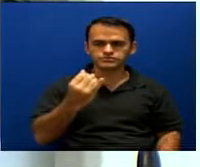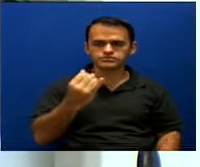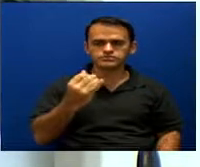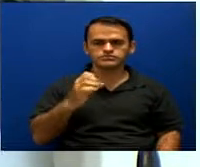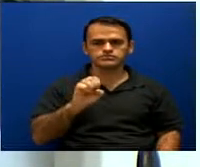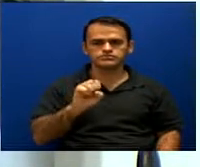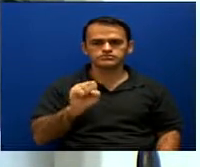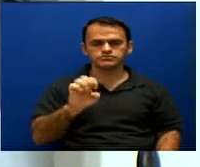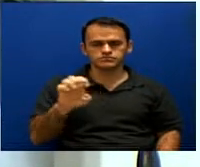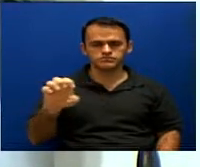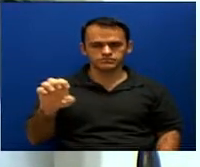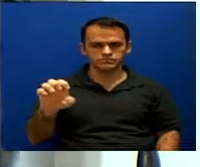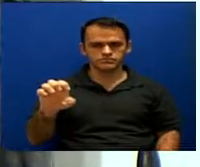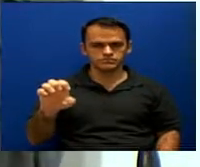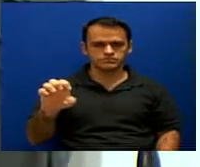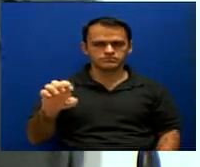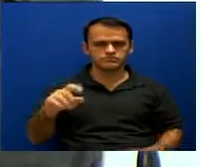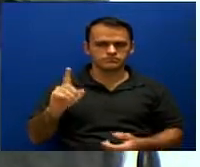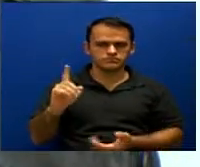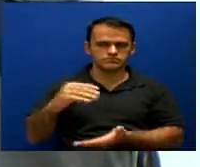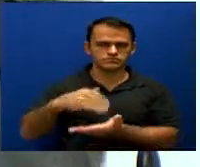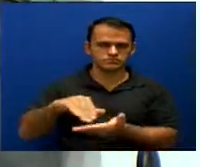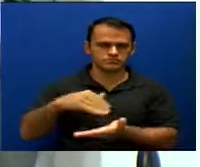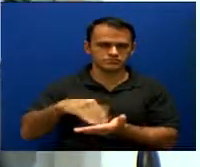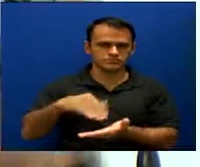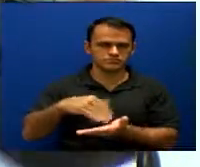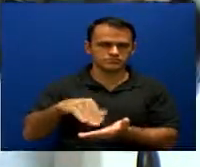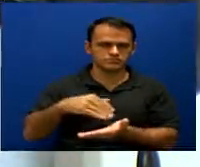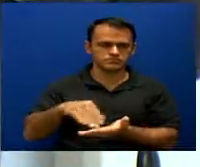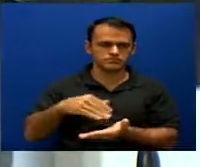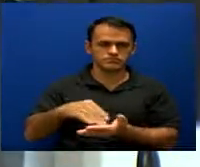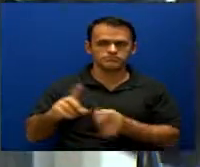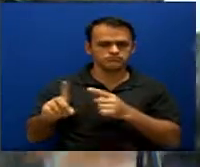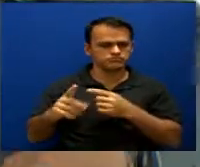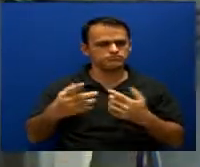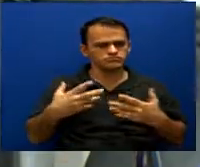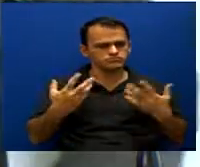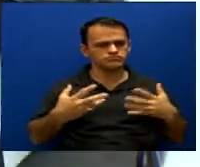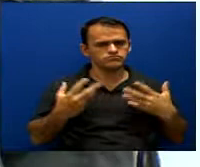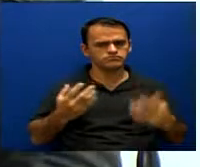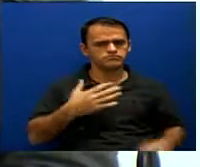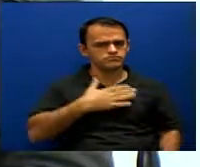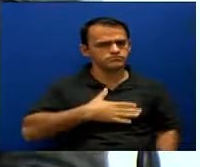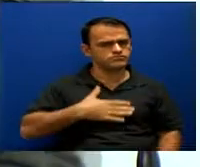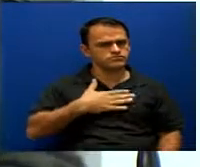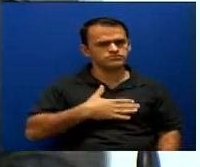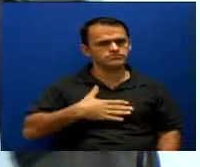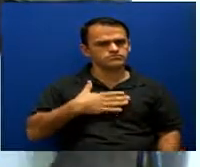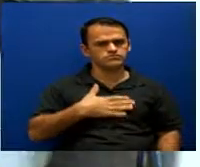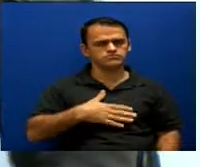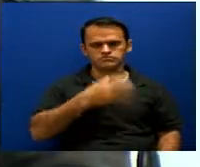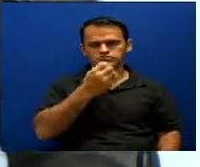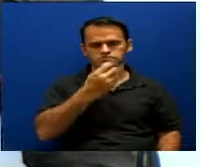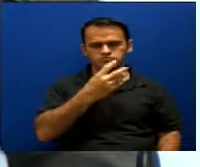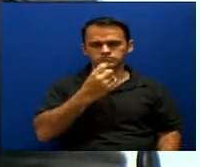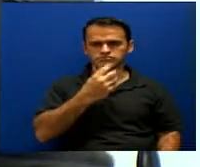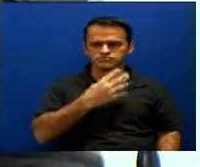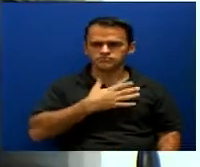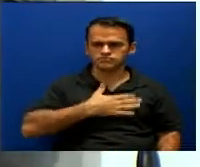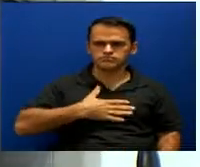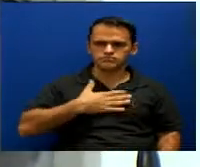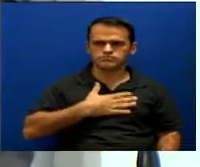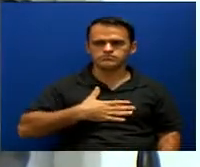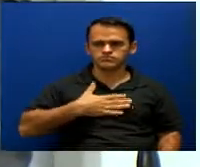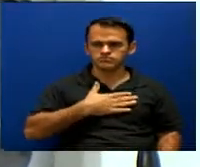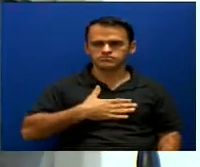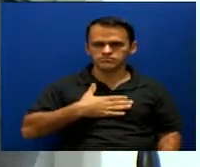partido, o dinâmico secretário Gessé, se entusiasmou pela ideia na nossa discussão